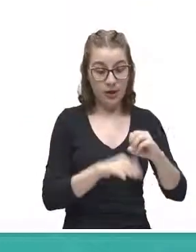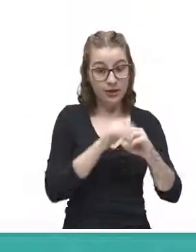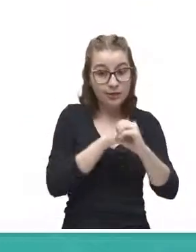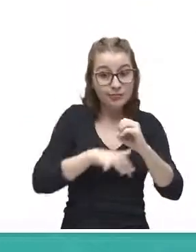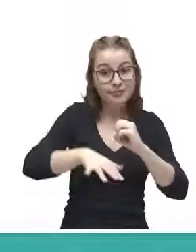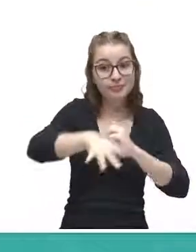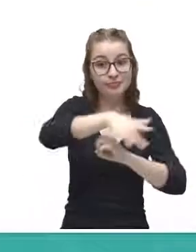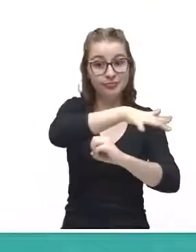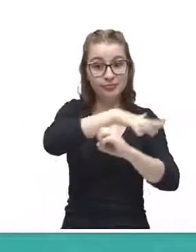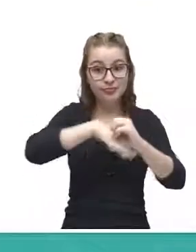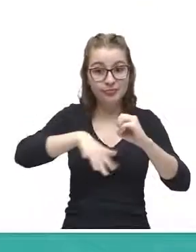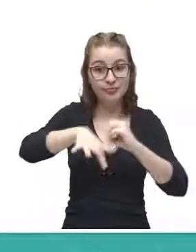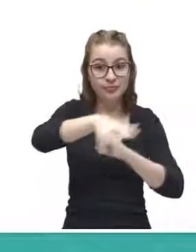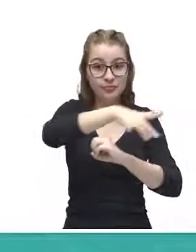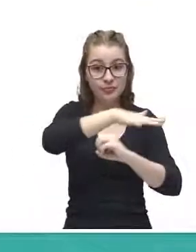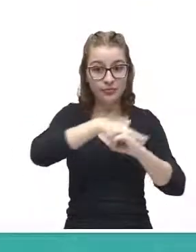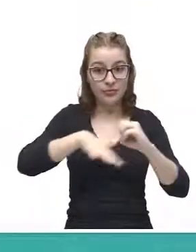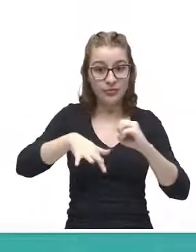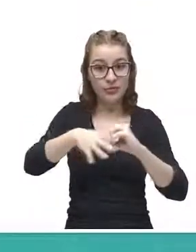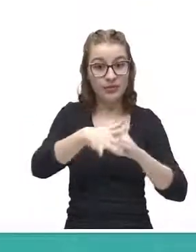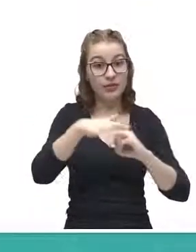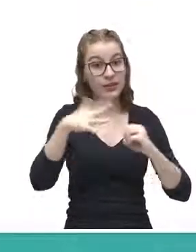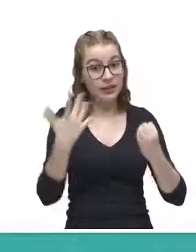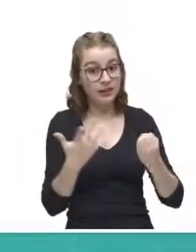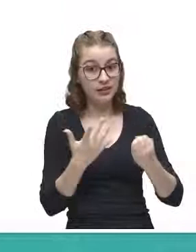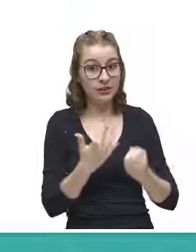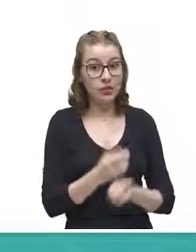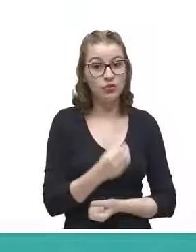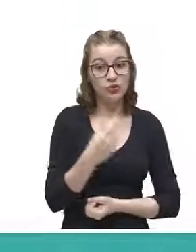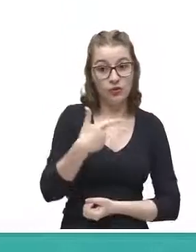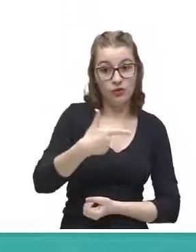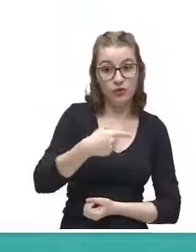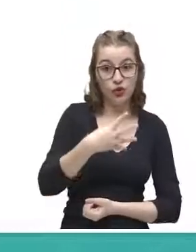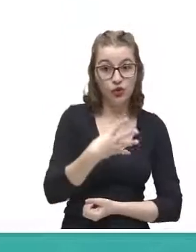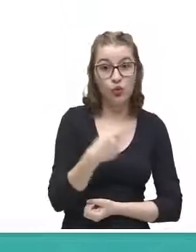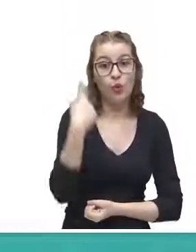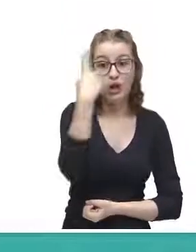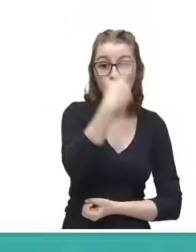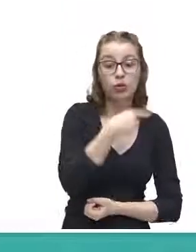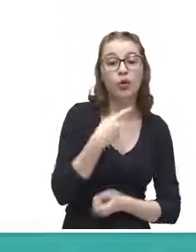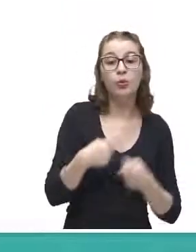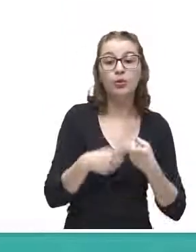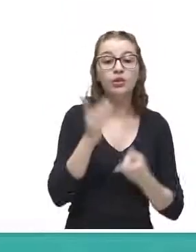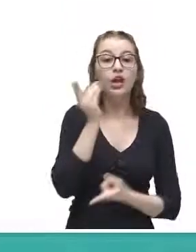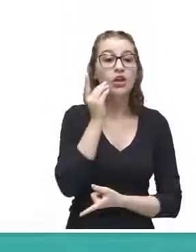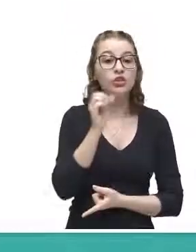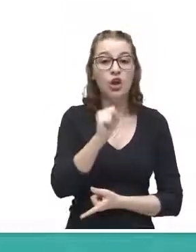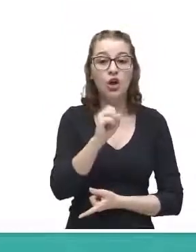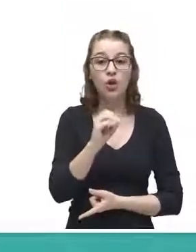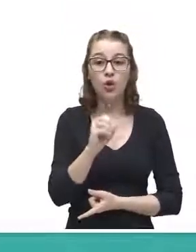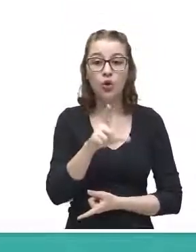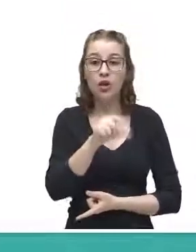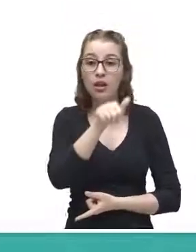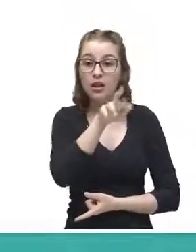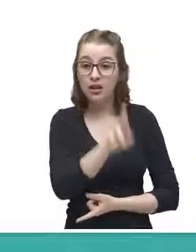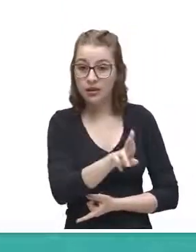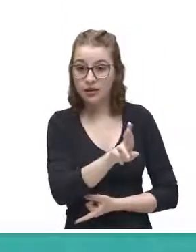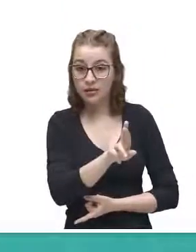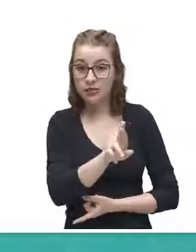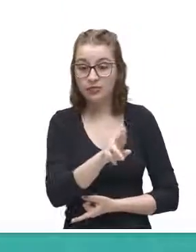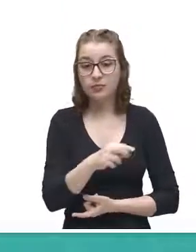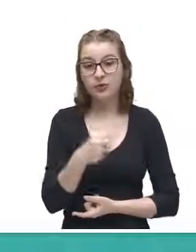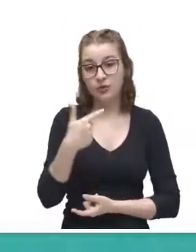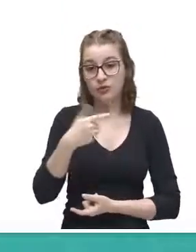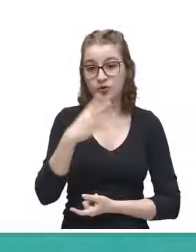solar. Então, de acordo com o dia solar, acaba tendo aí 24 horas. A gente acaba aí